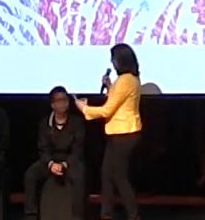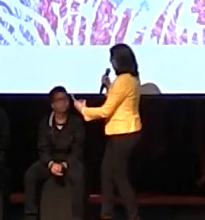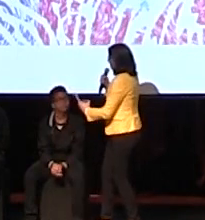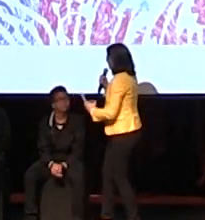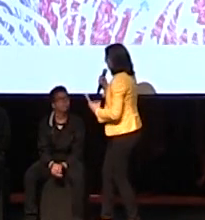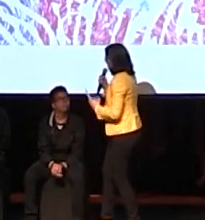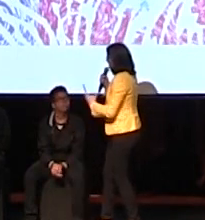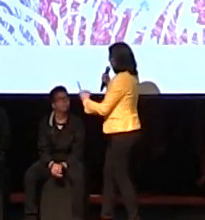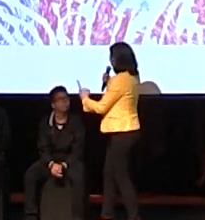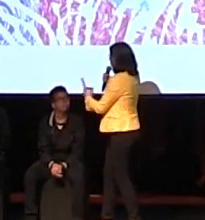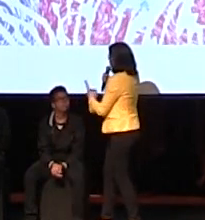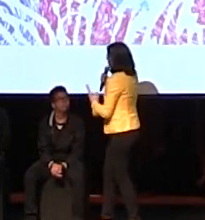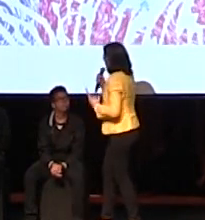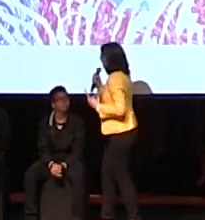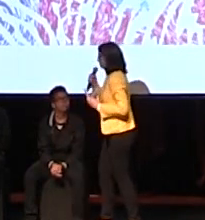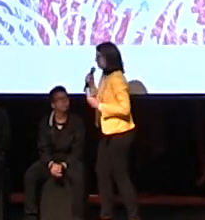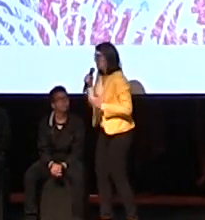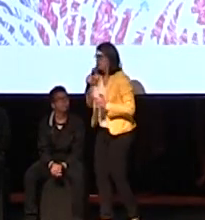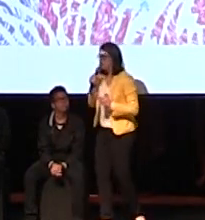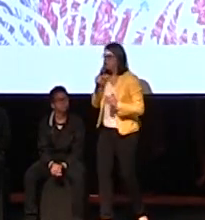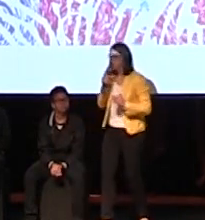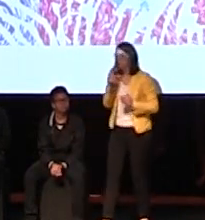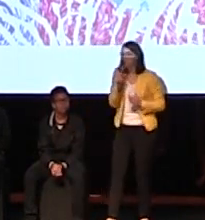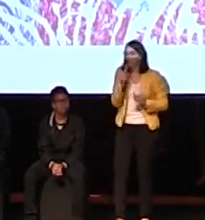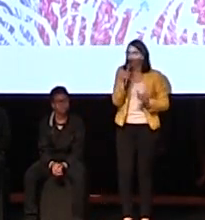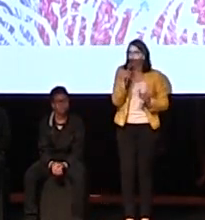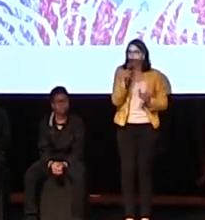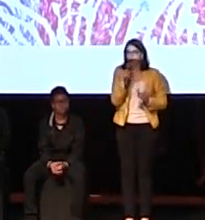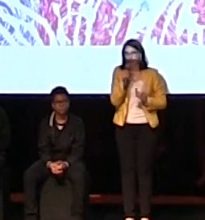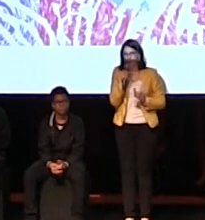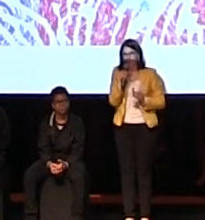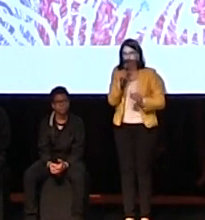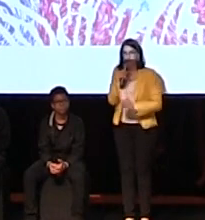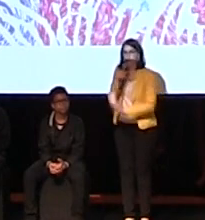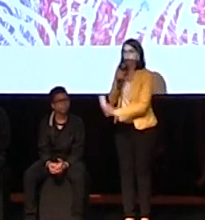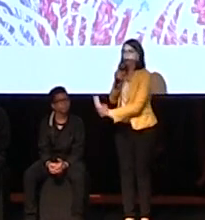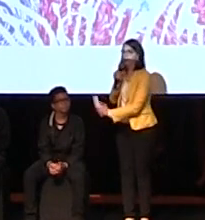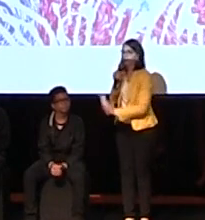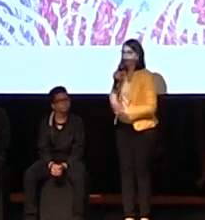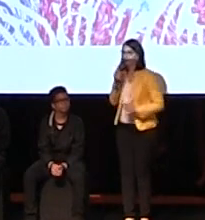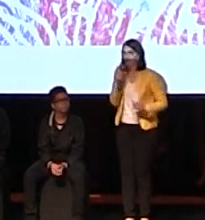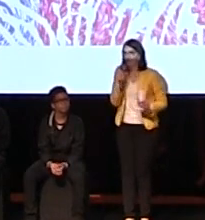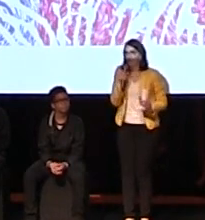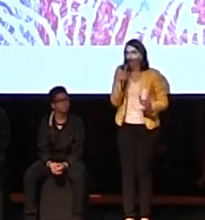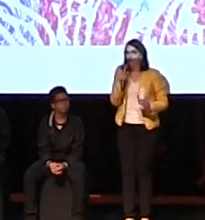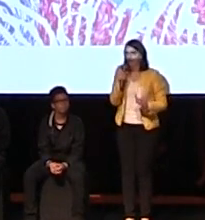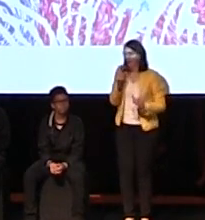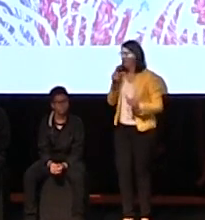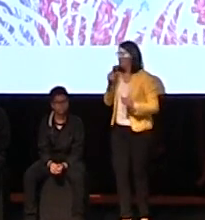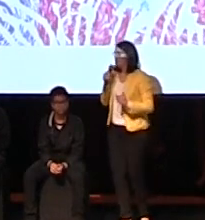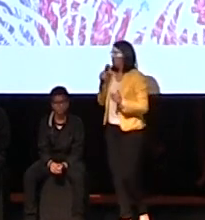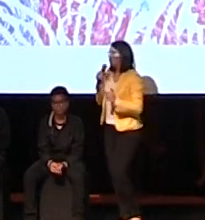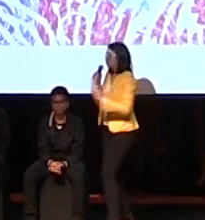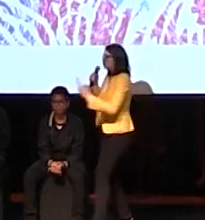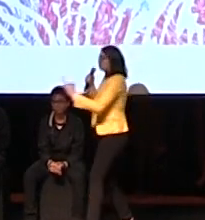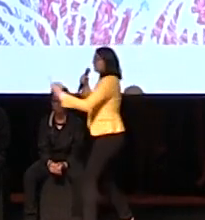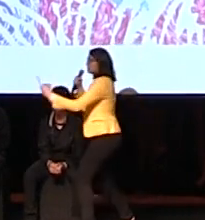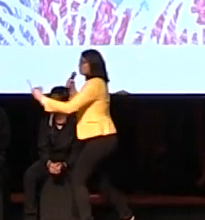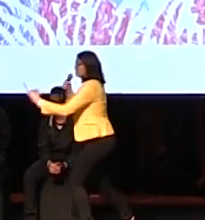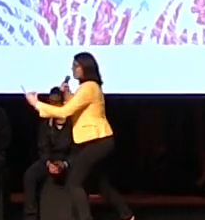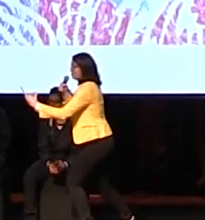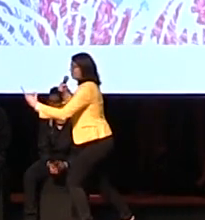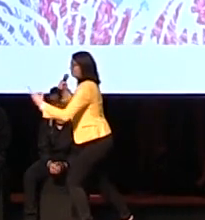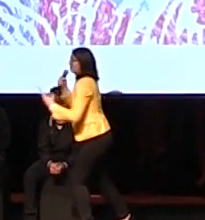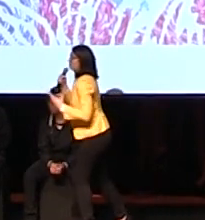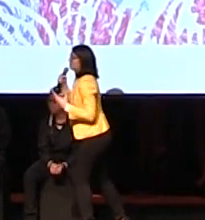dois aqui, né, e todos os seus pares, eles não são o futuro do nosso país, eles são o presente, né? O futuro está